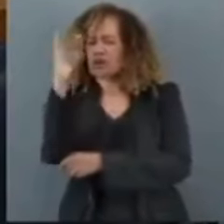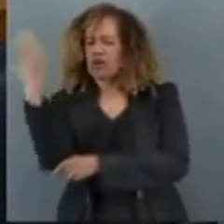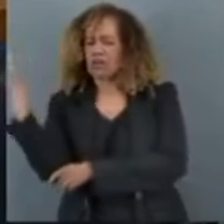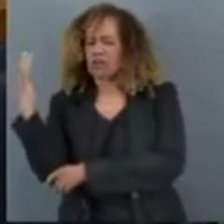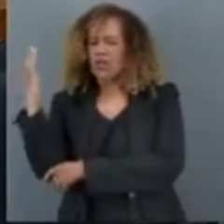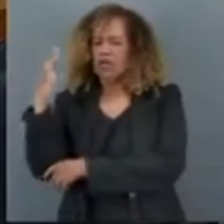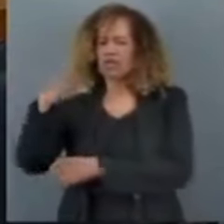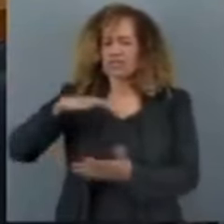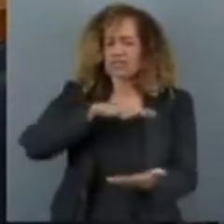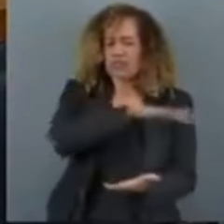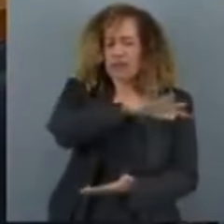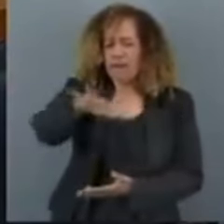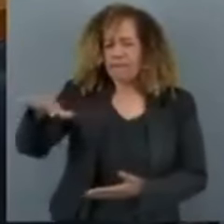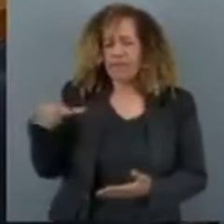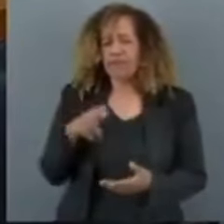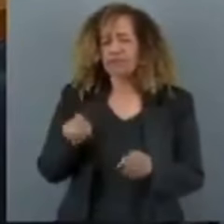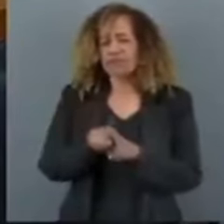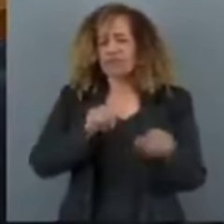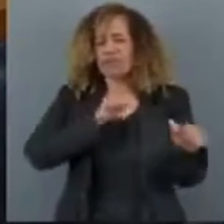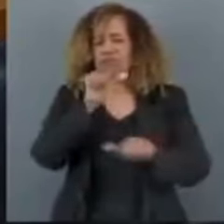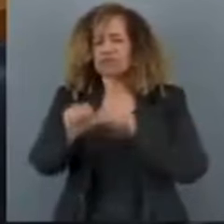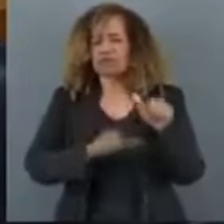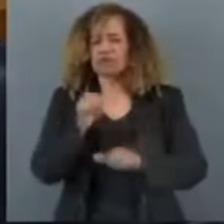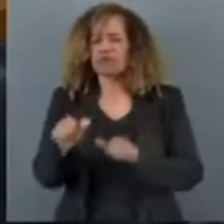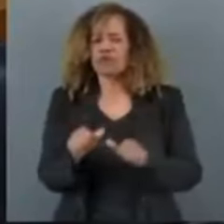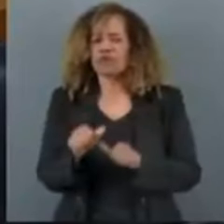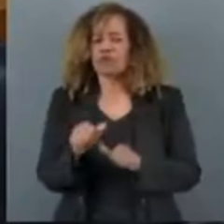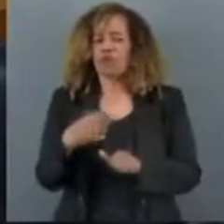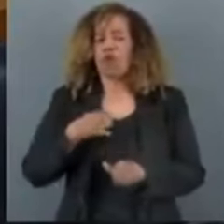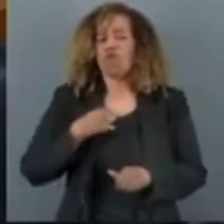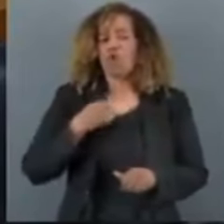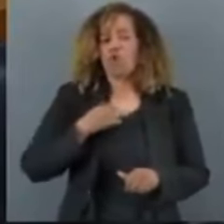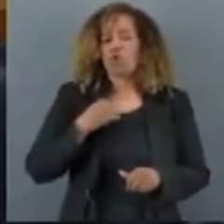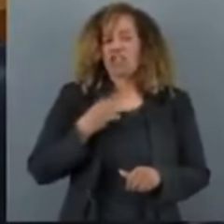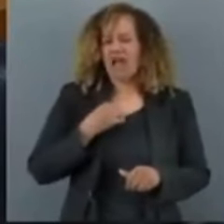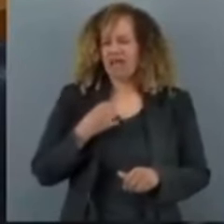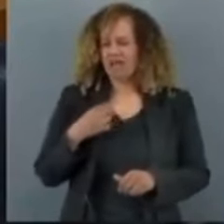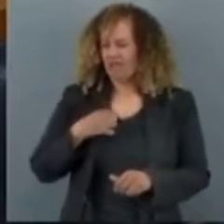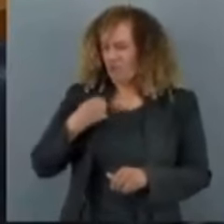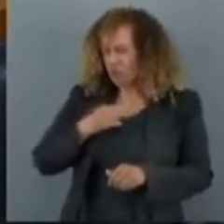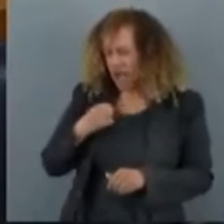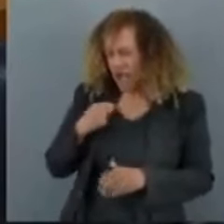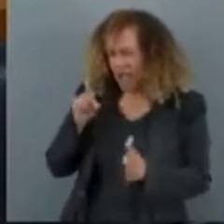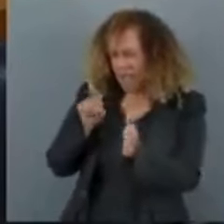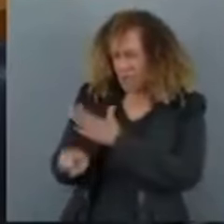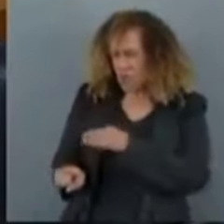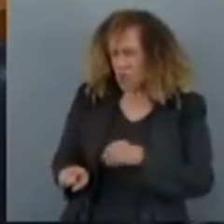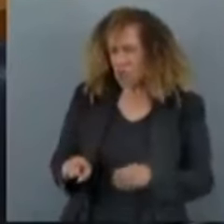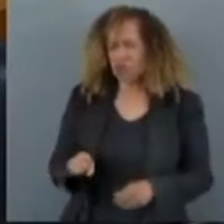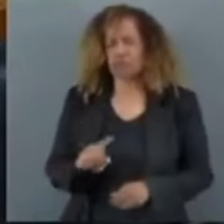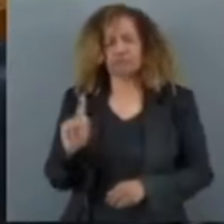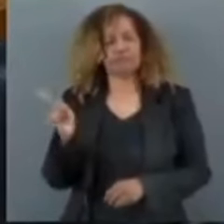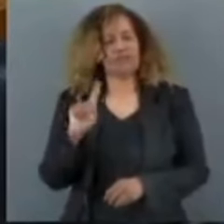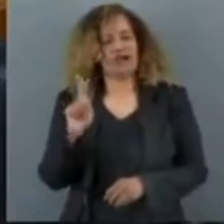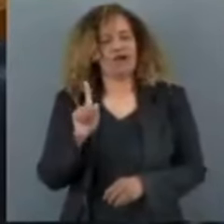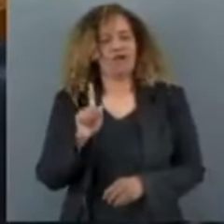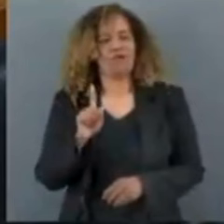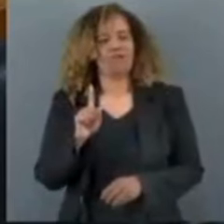meio ambiente foram desenvolvidas de forma voluntária. Voluntária? Não, senhora.